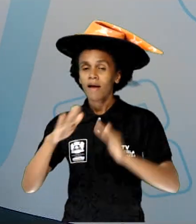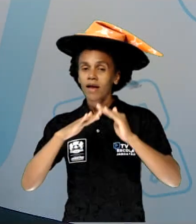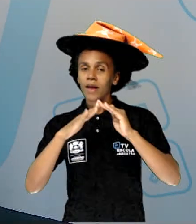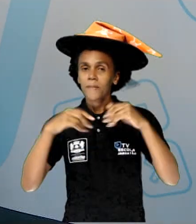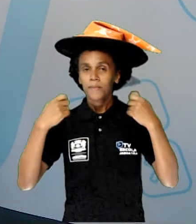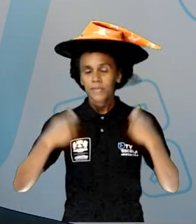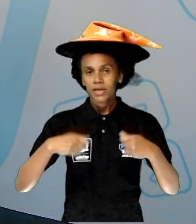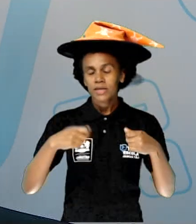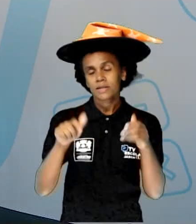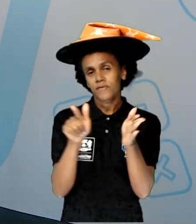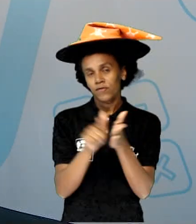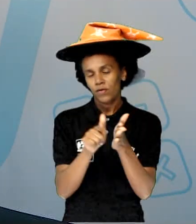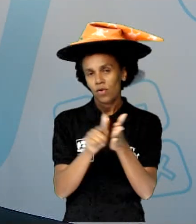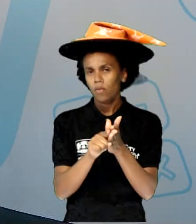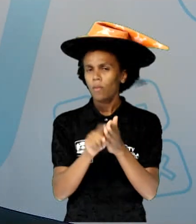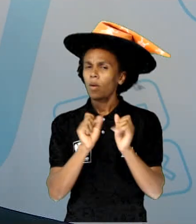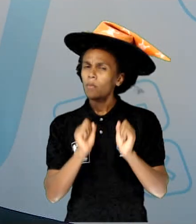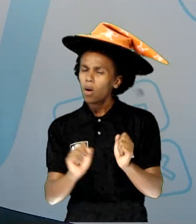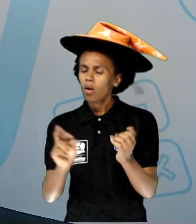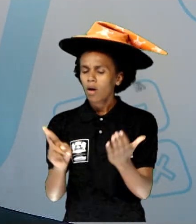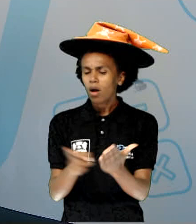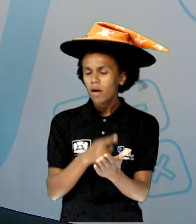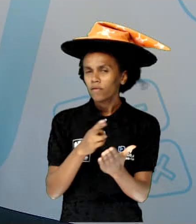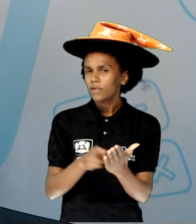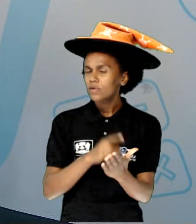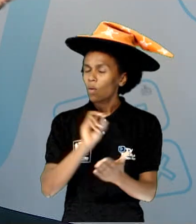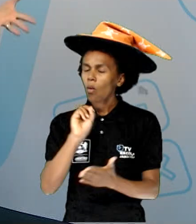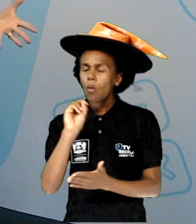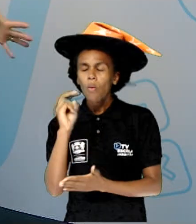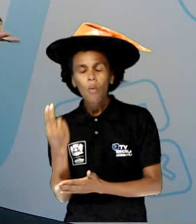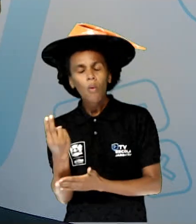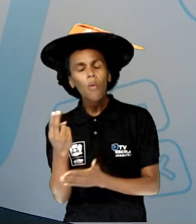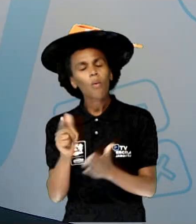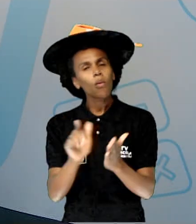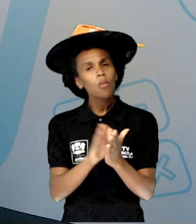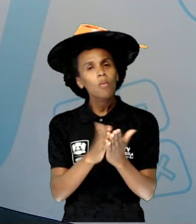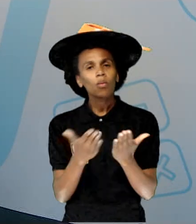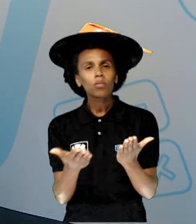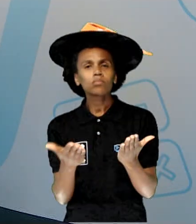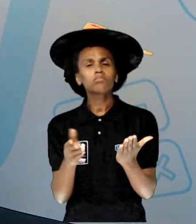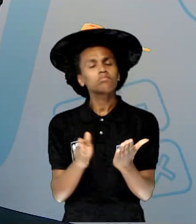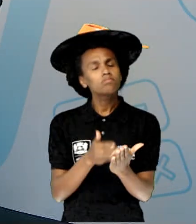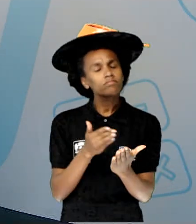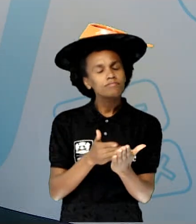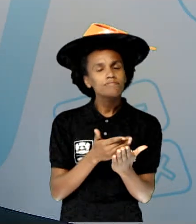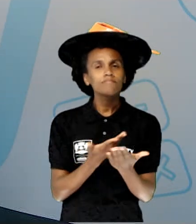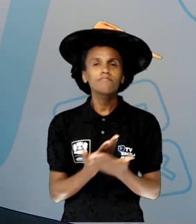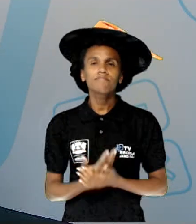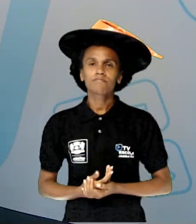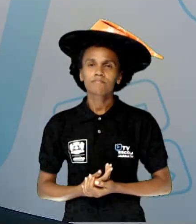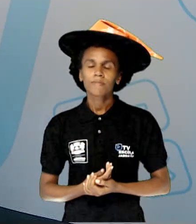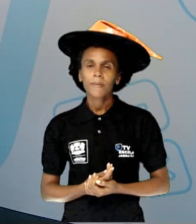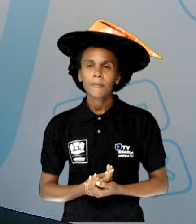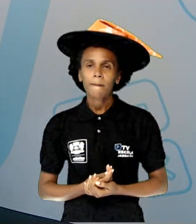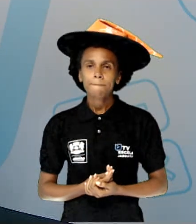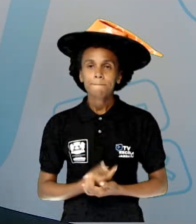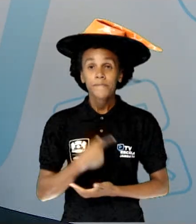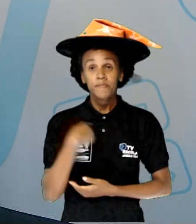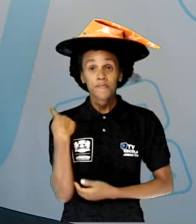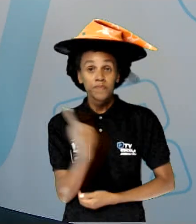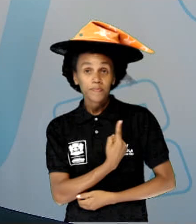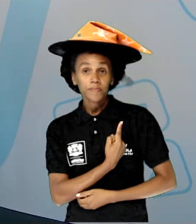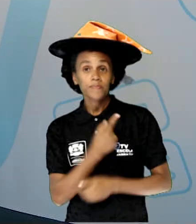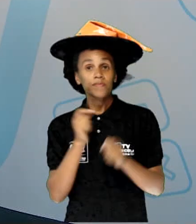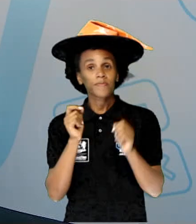uma folha que pode ser de revista ou pode ser a própria folha do seu caderno uma folha borrão que já foi usada para a gente fazer